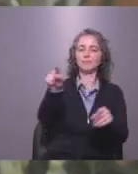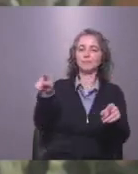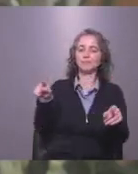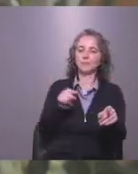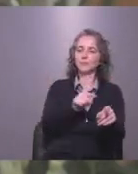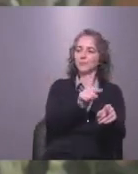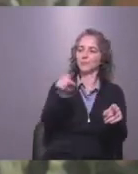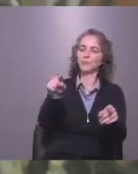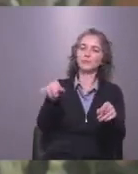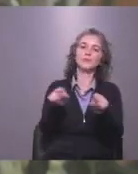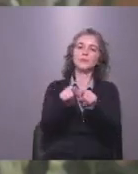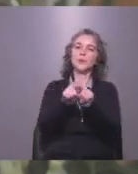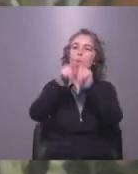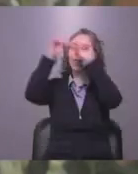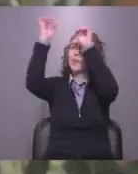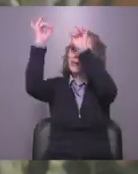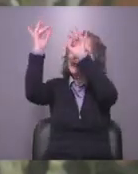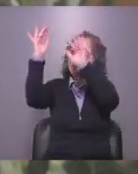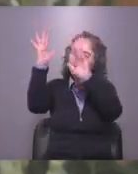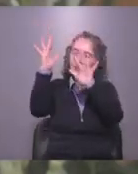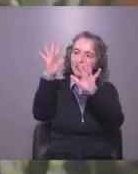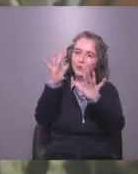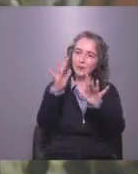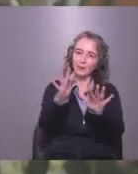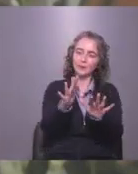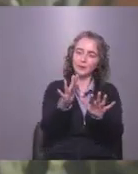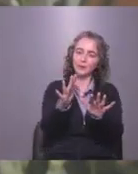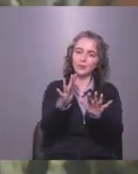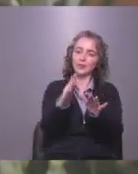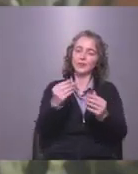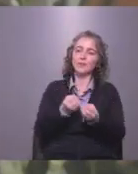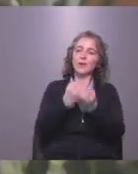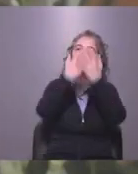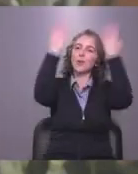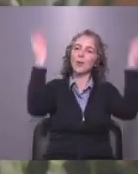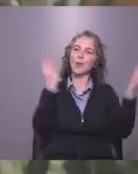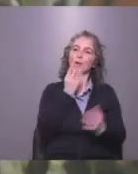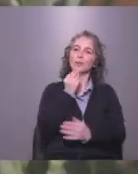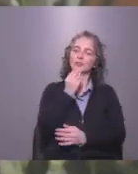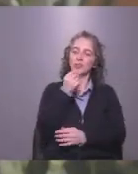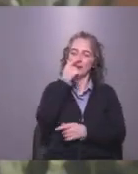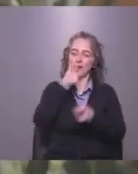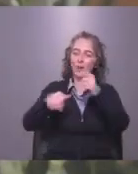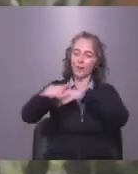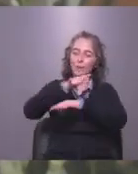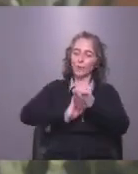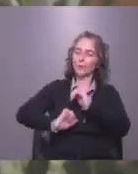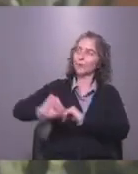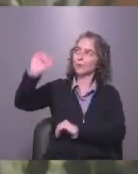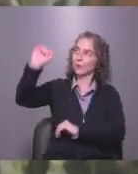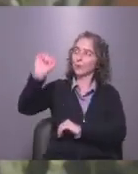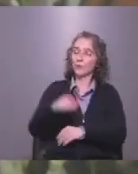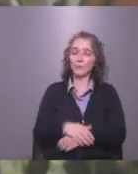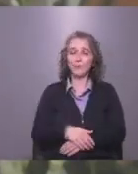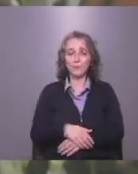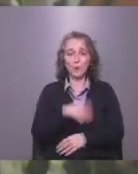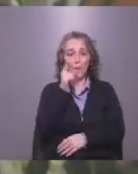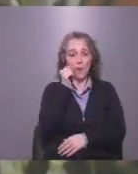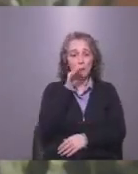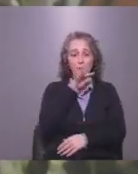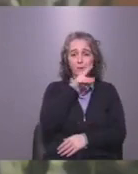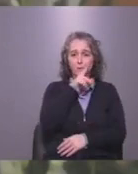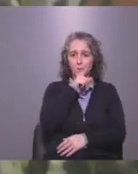revelar às nações e glória de Israel, vosso povo. O pai e a mãe do menino Jesus